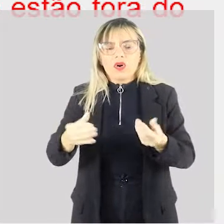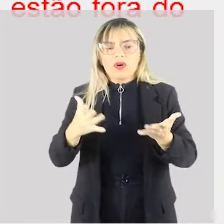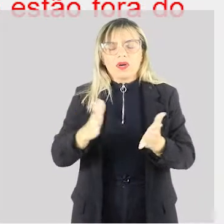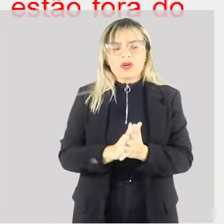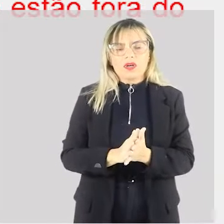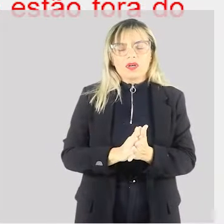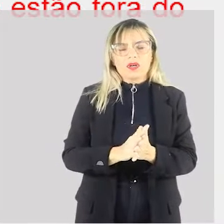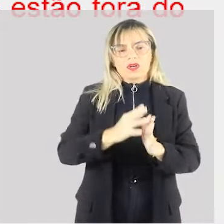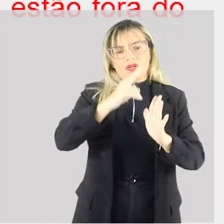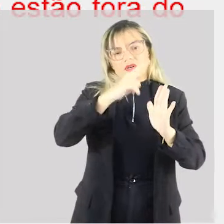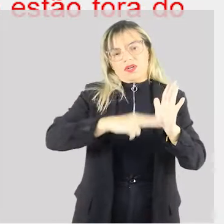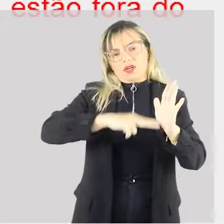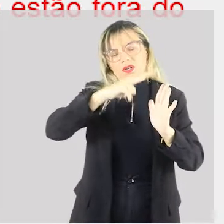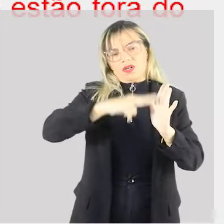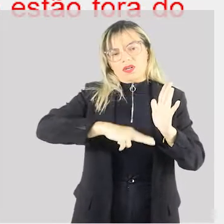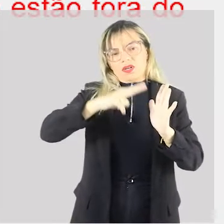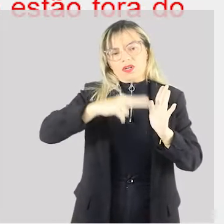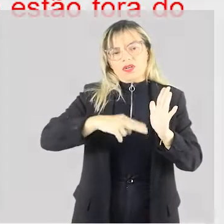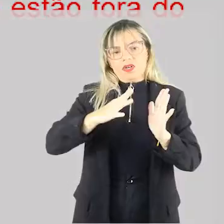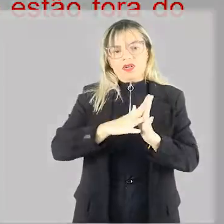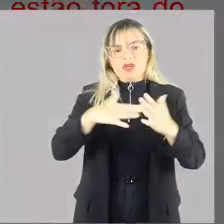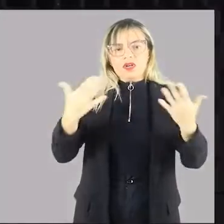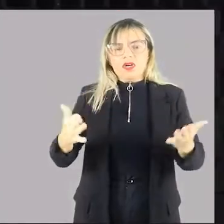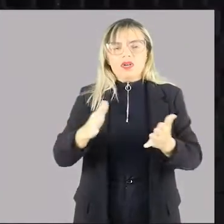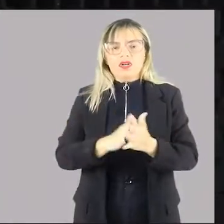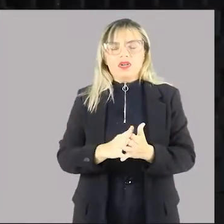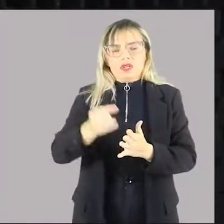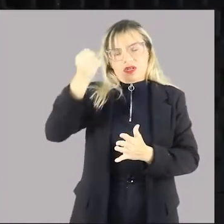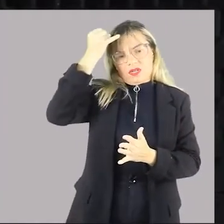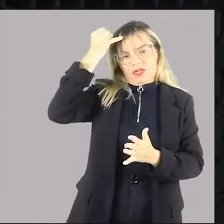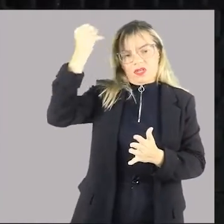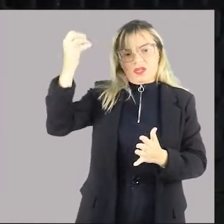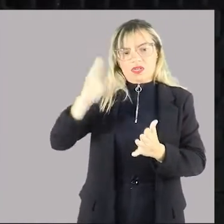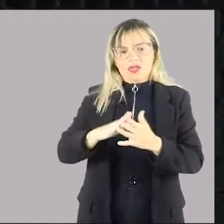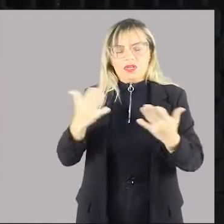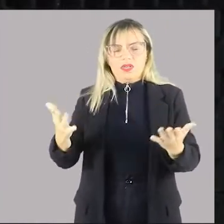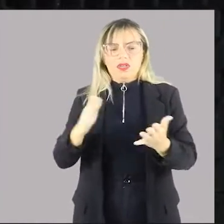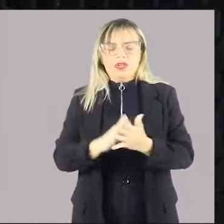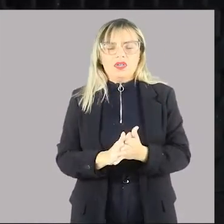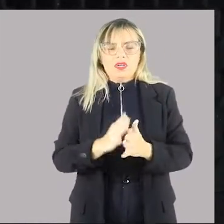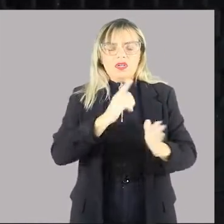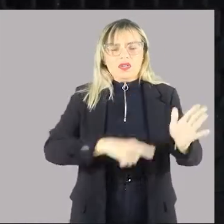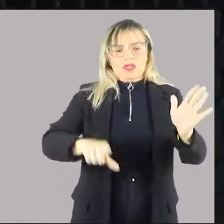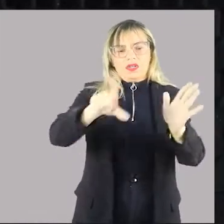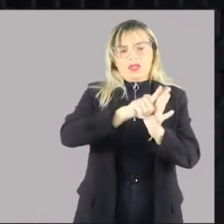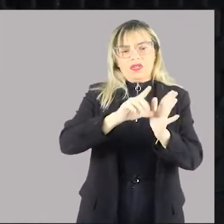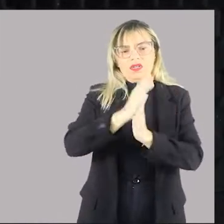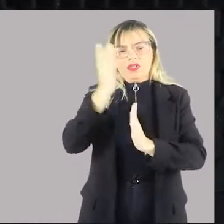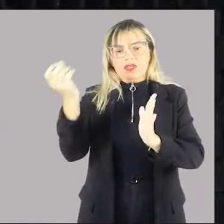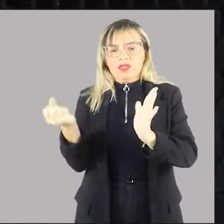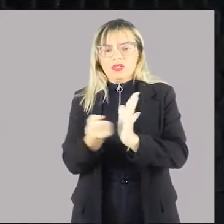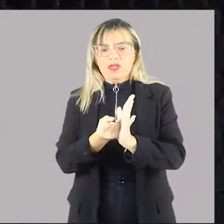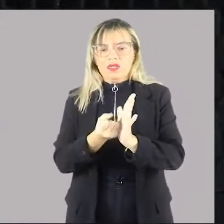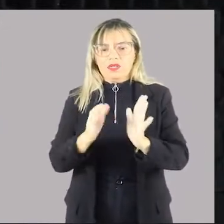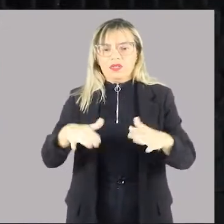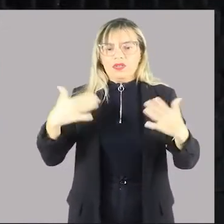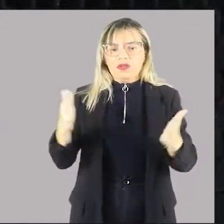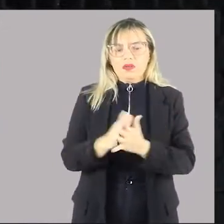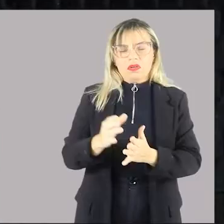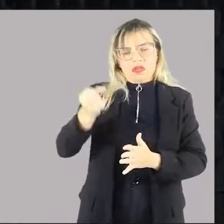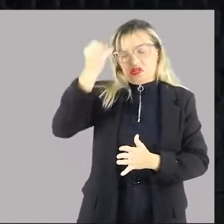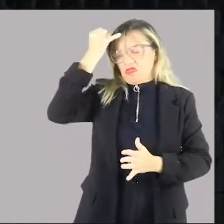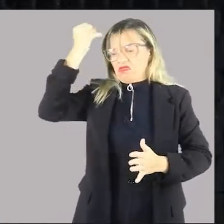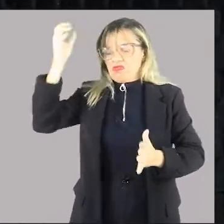De normas, de ideias, de leis, de símbolos,